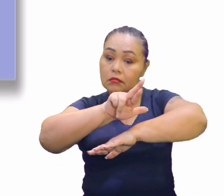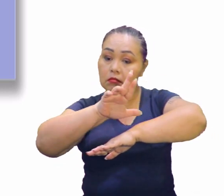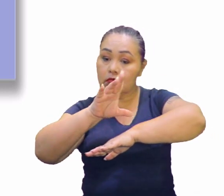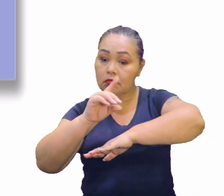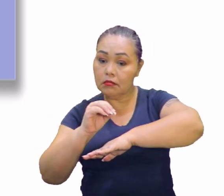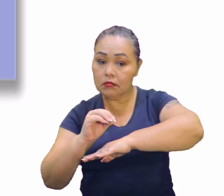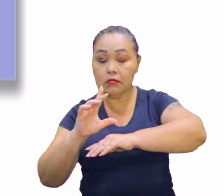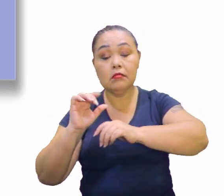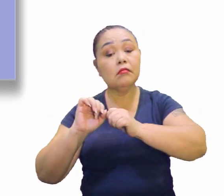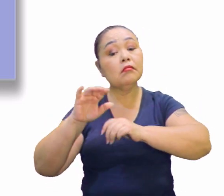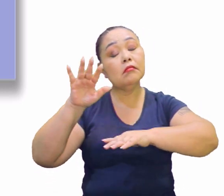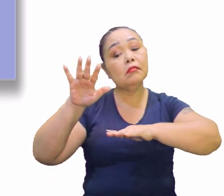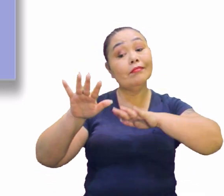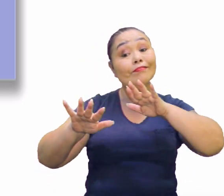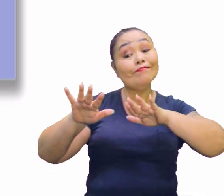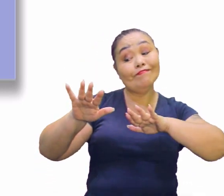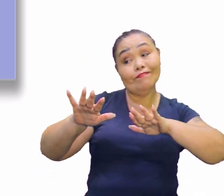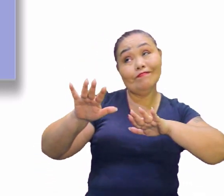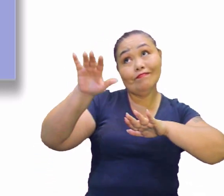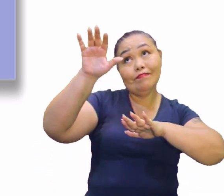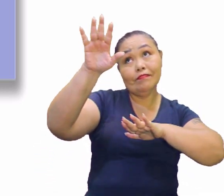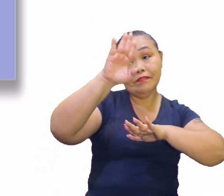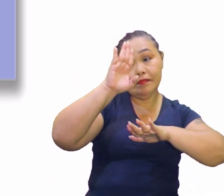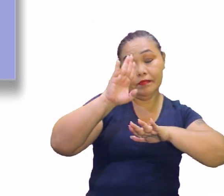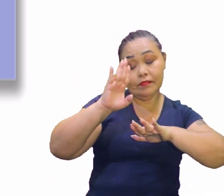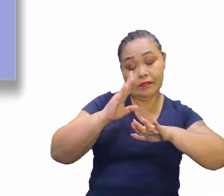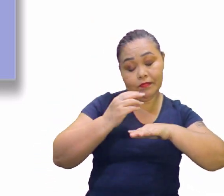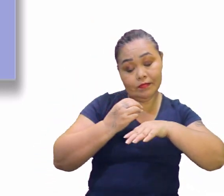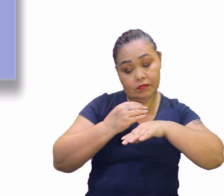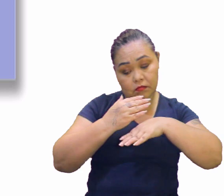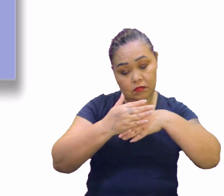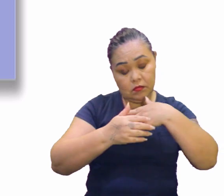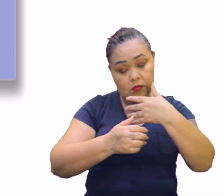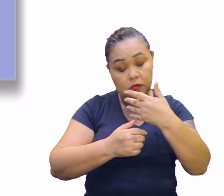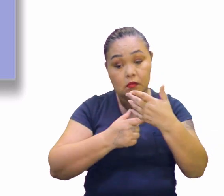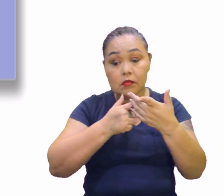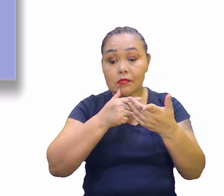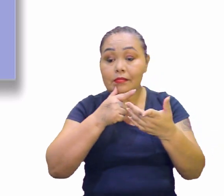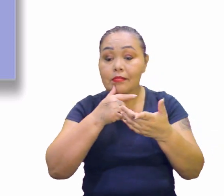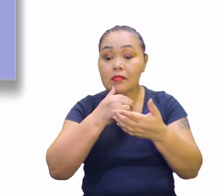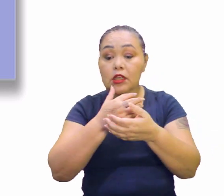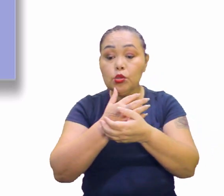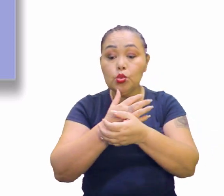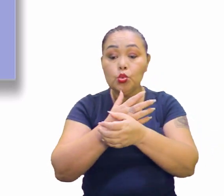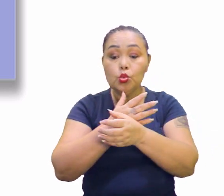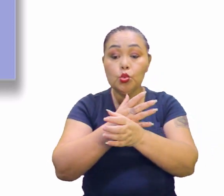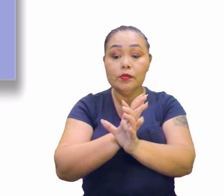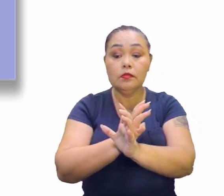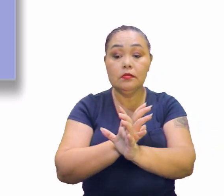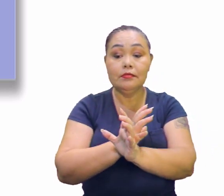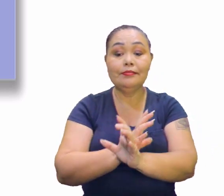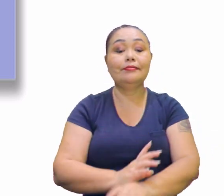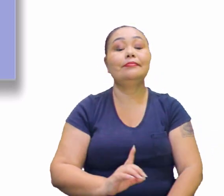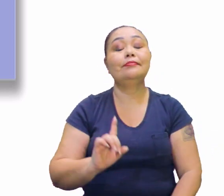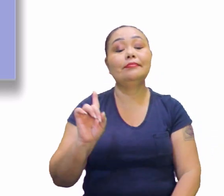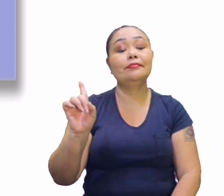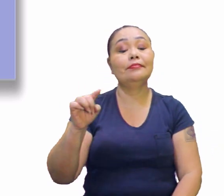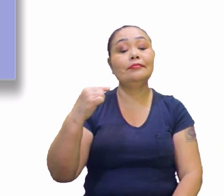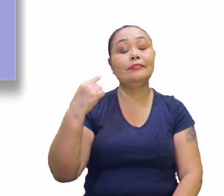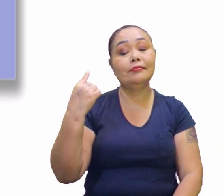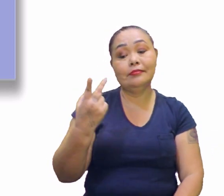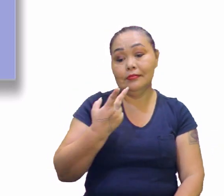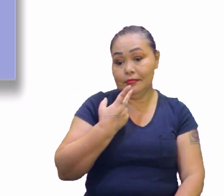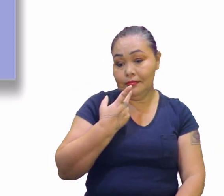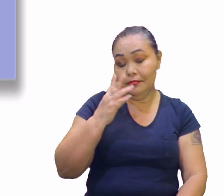Brasil temos um processo já de desertificação, ok? E